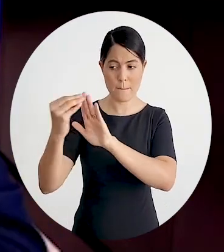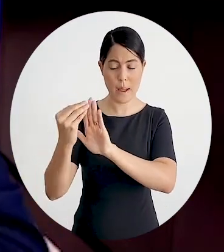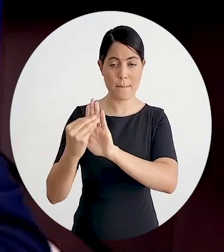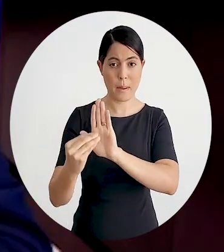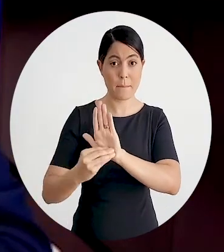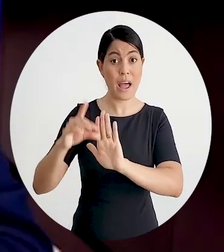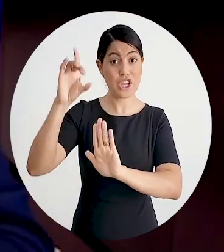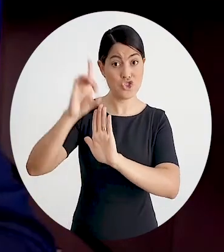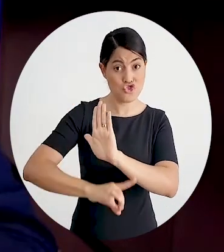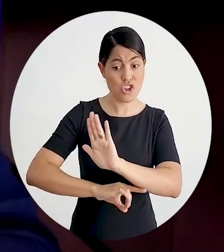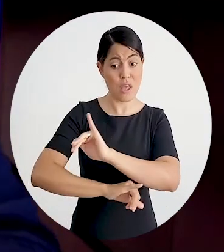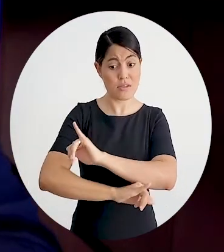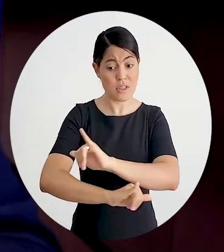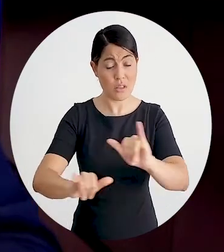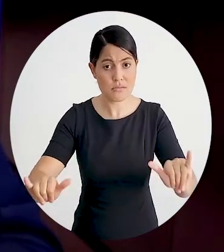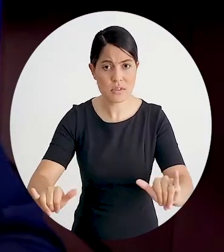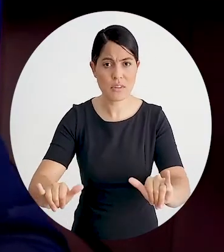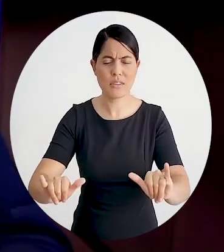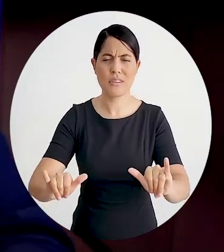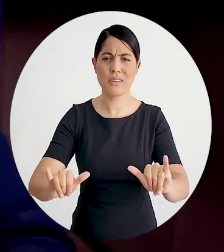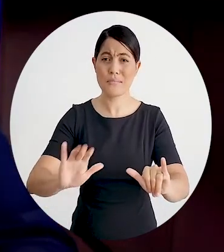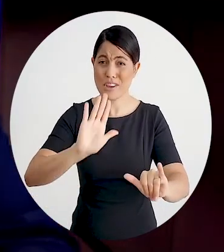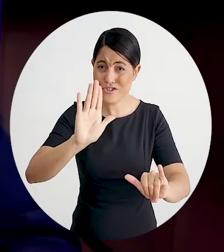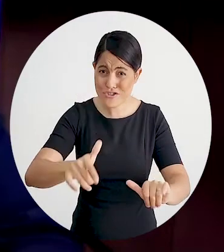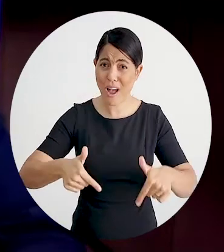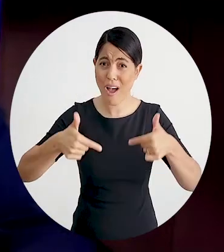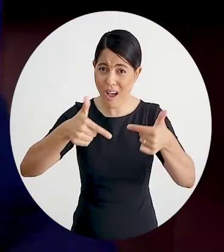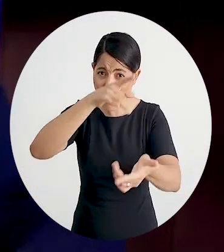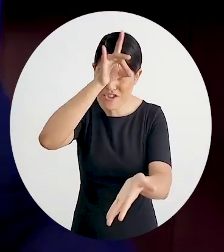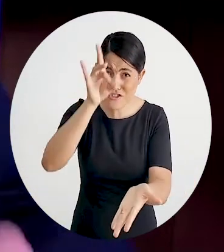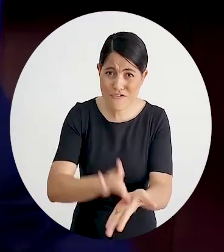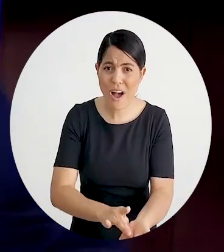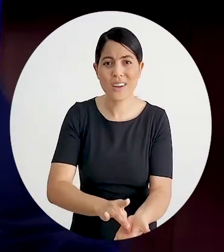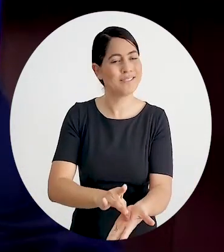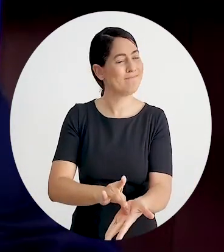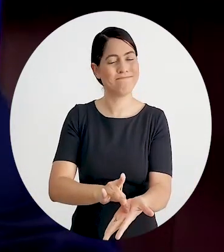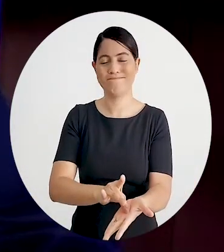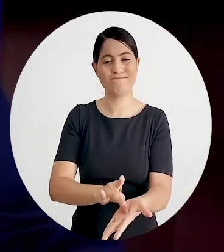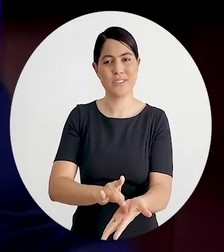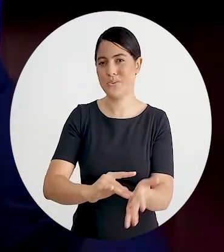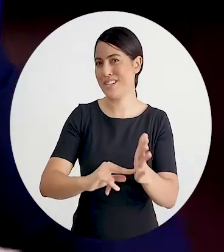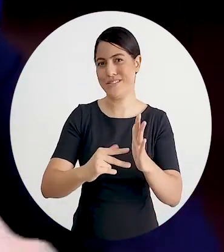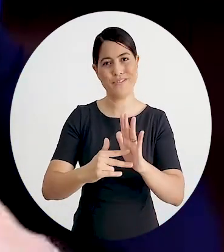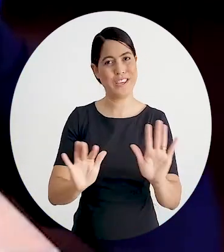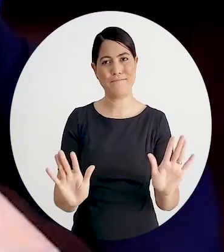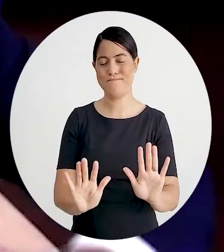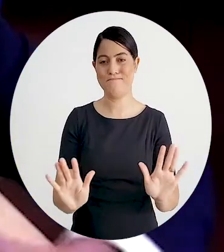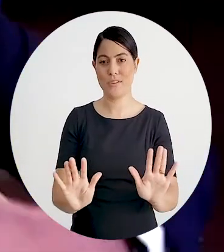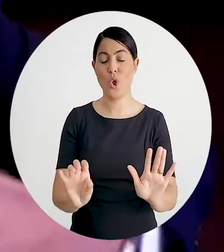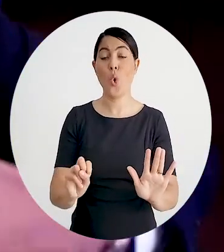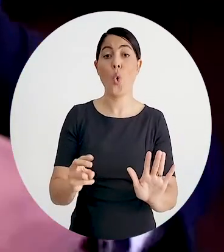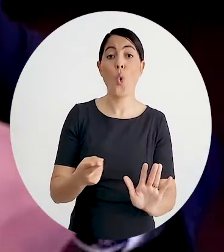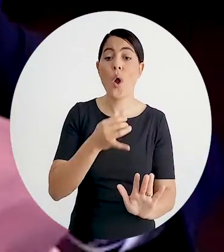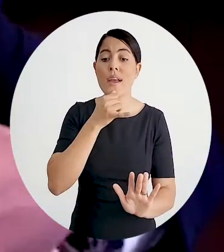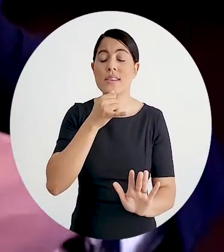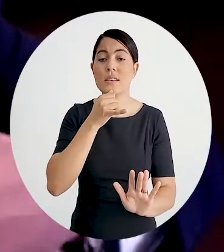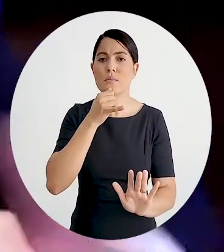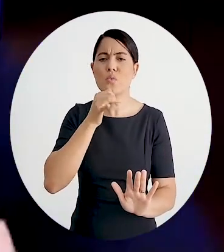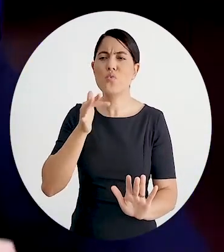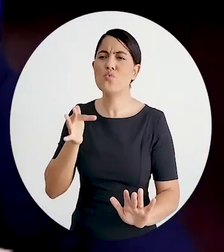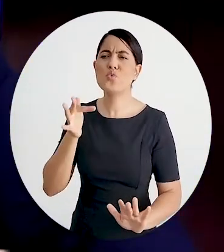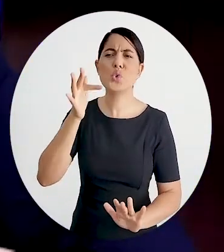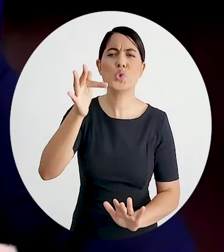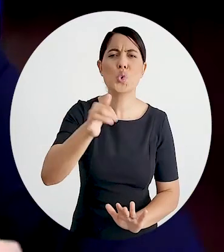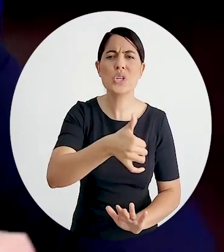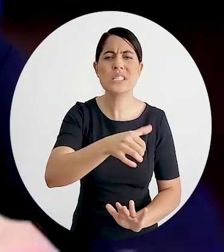direitos. Isso não significa que esses direitos já foram efetivados ou que eles um dia serão